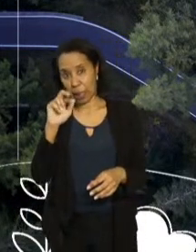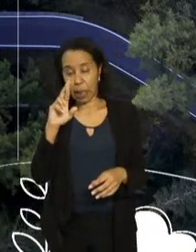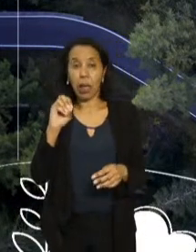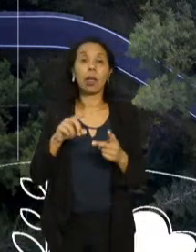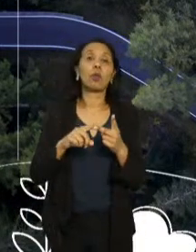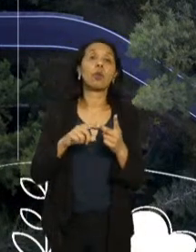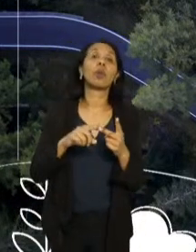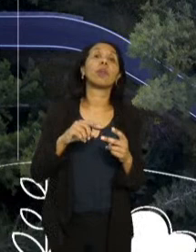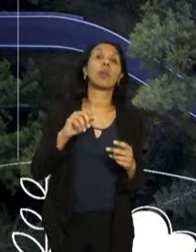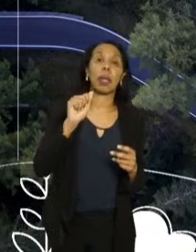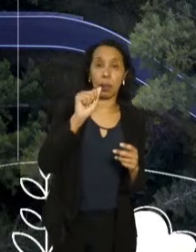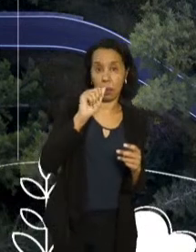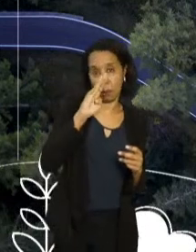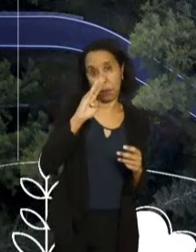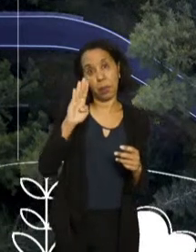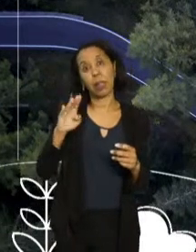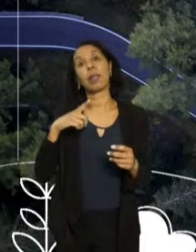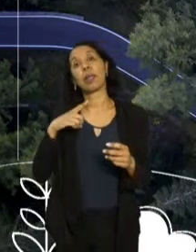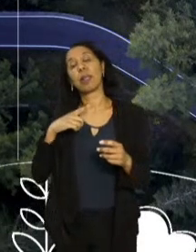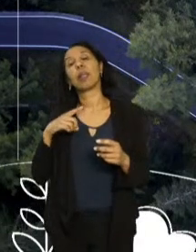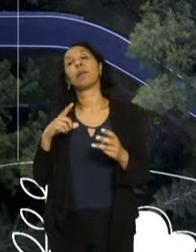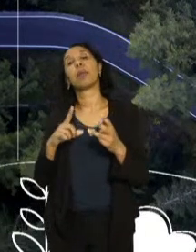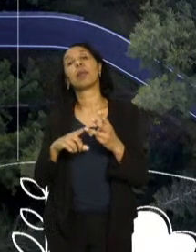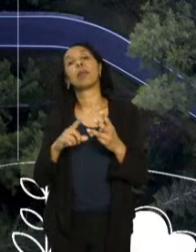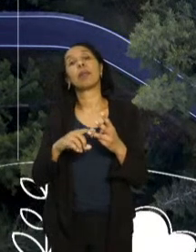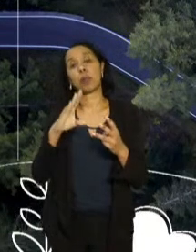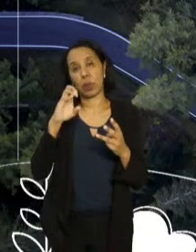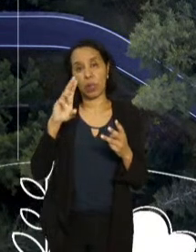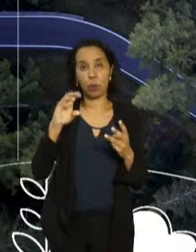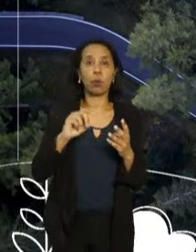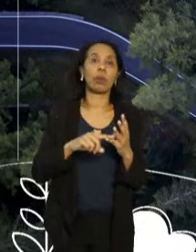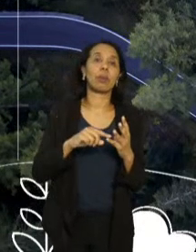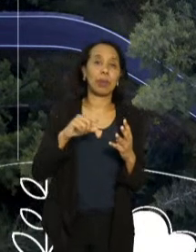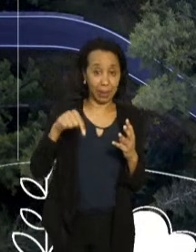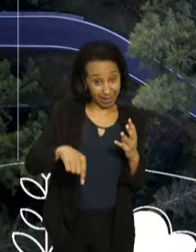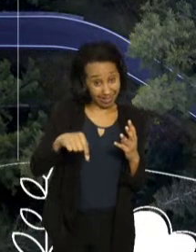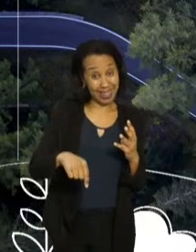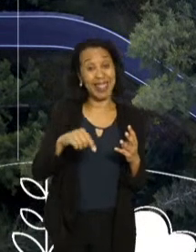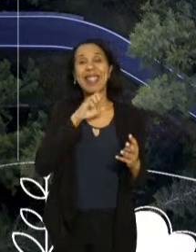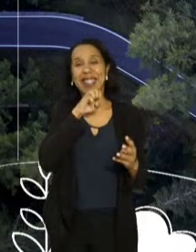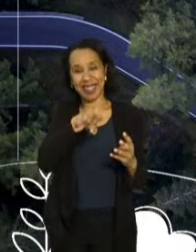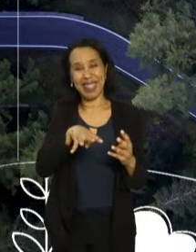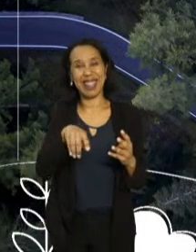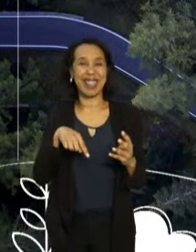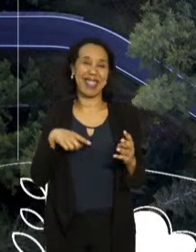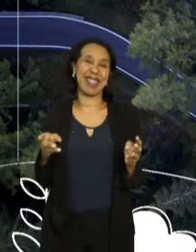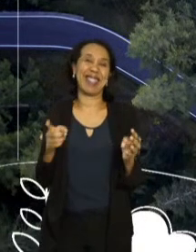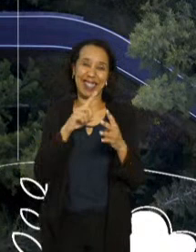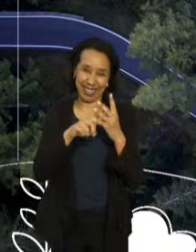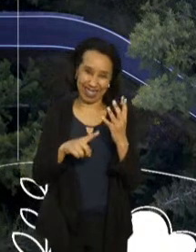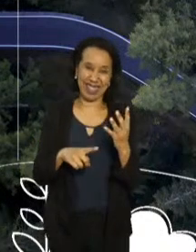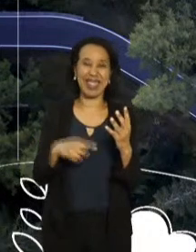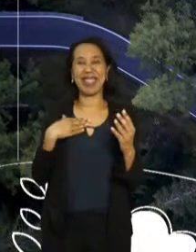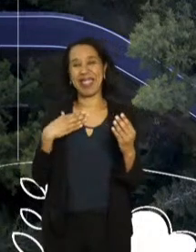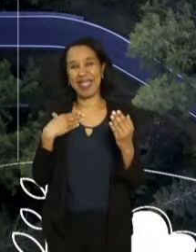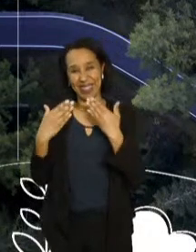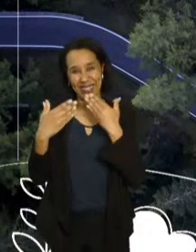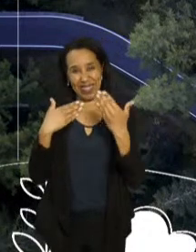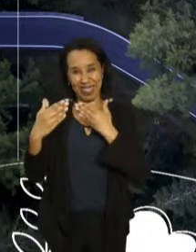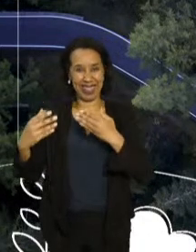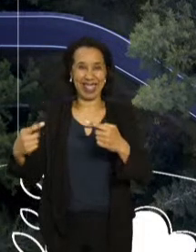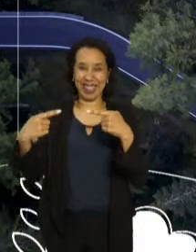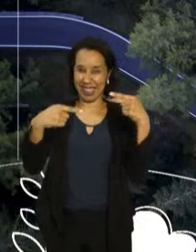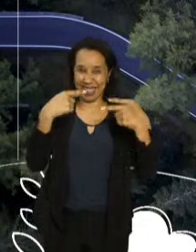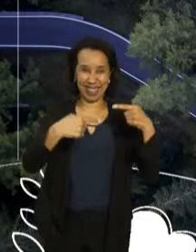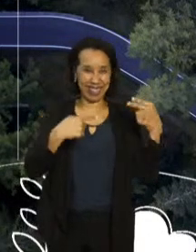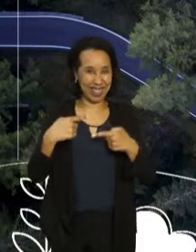CEO da BB, o CEO da ZEG e o nosso CEO, Christoph Pogdowski. Os quatro vão aqui fazer um palco, um super